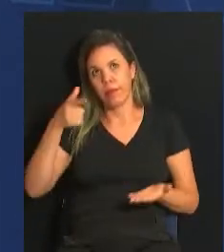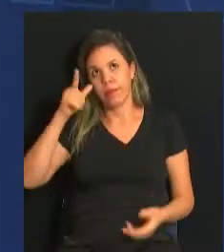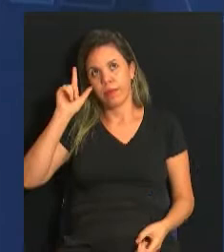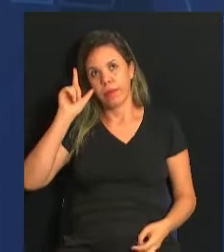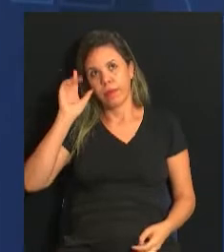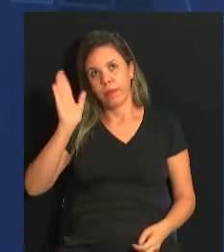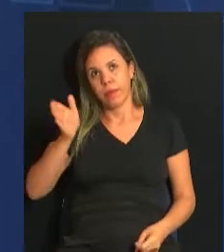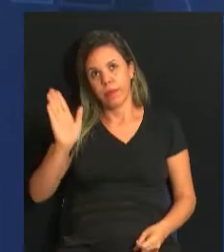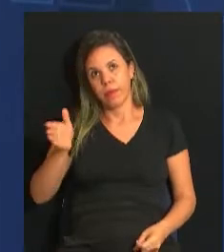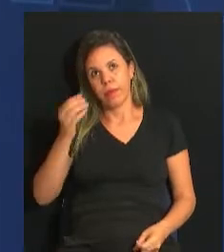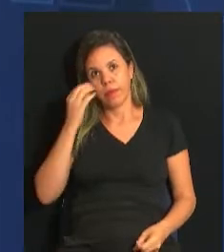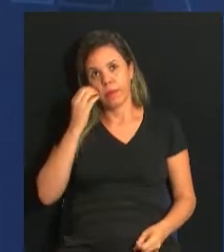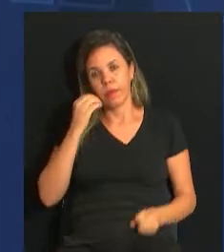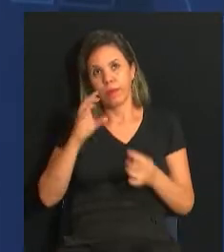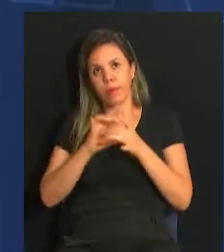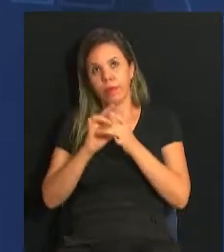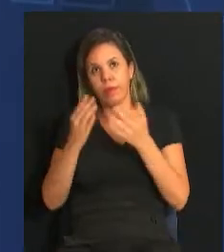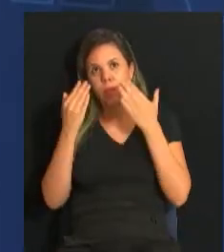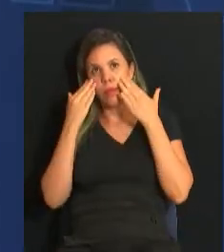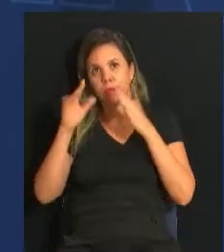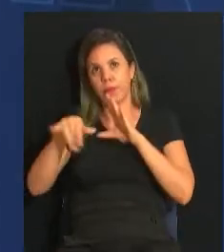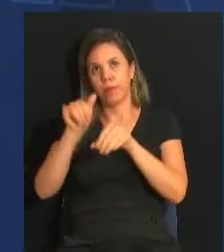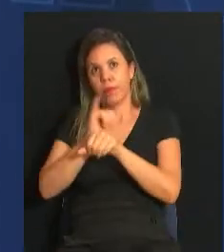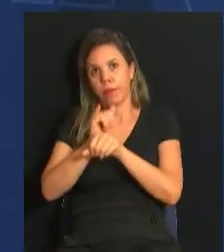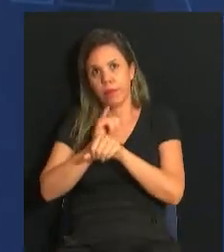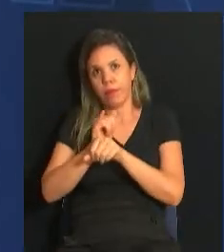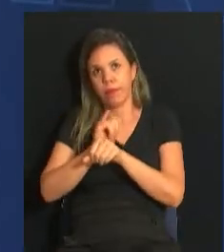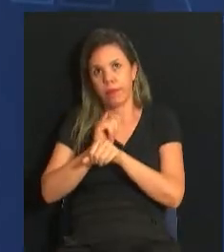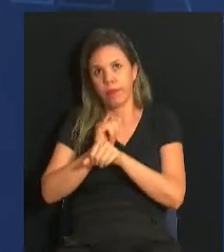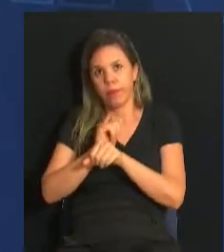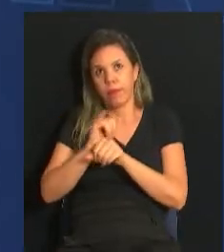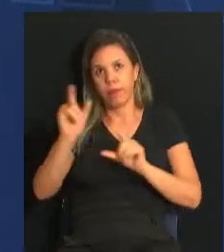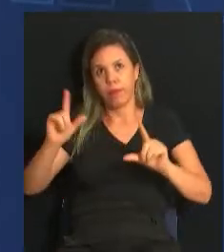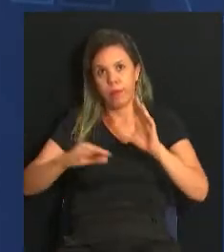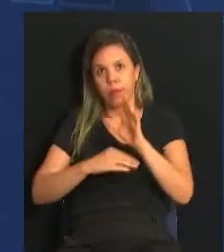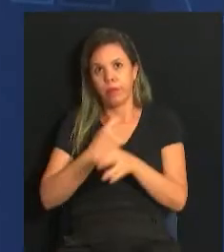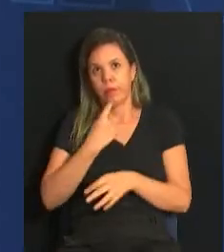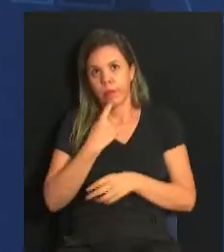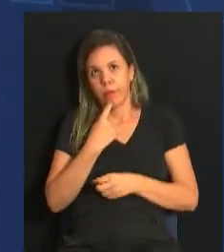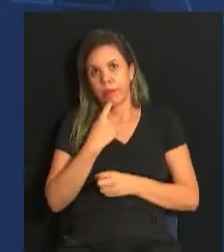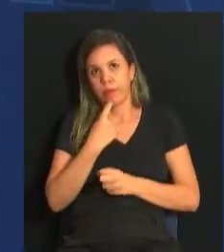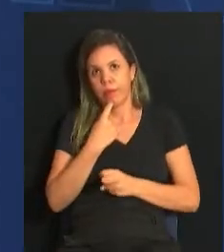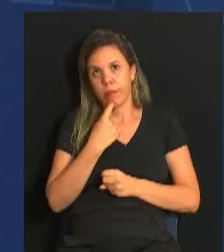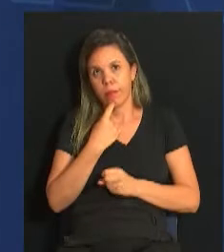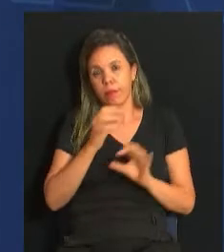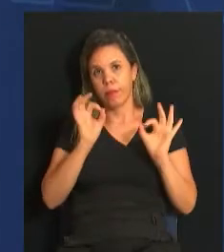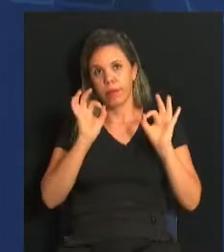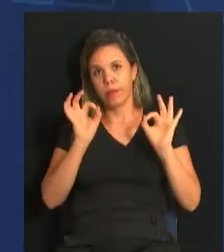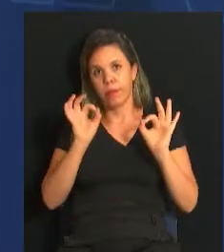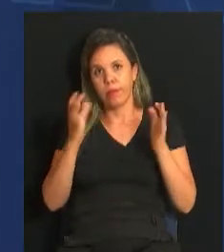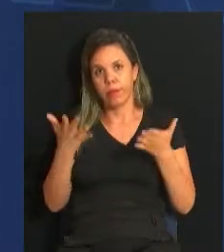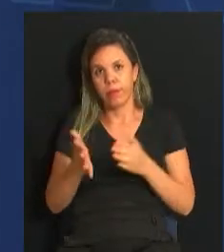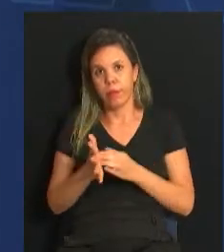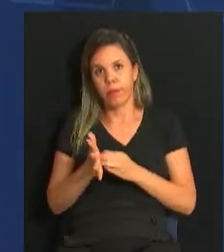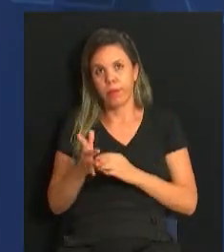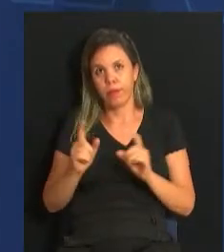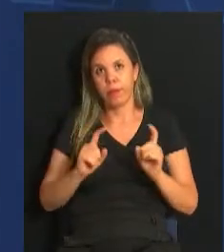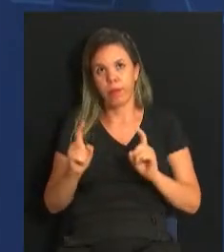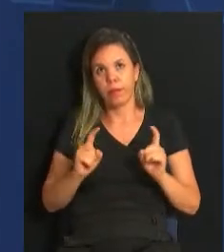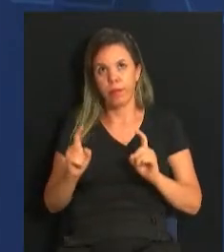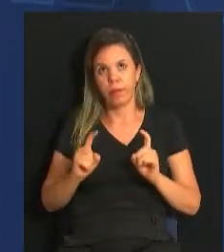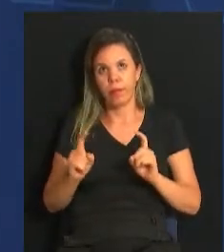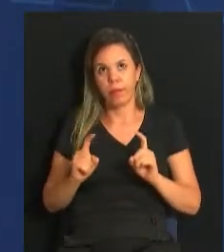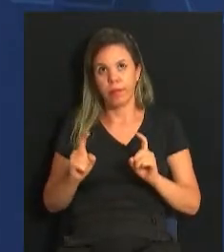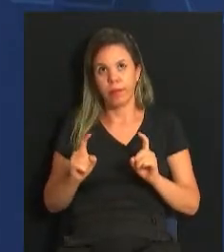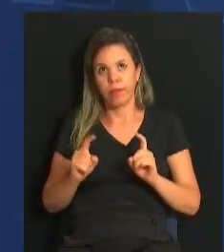ela já está disponível no youtube.com/TV Câmara Campinas você assistir esta reunião e